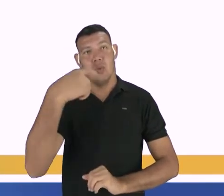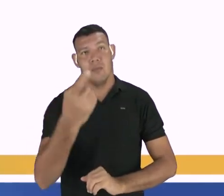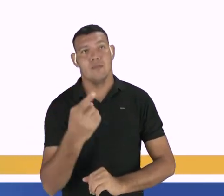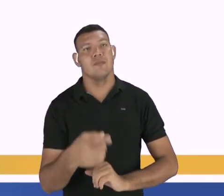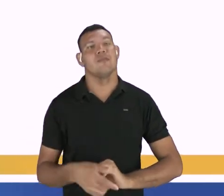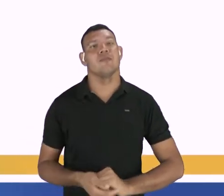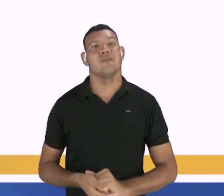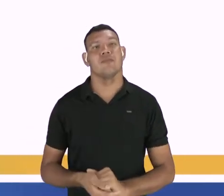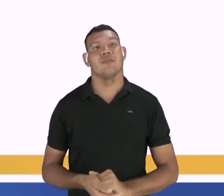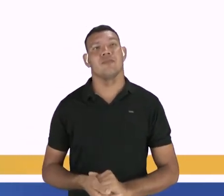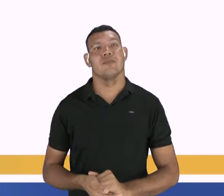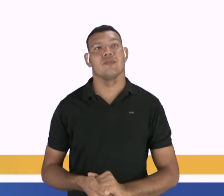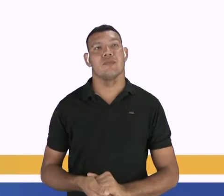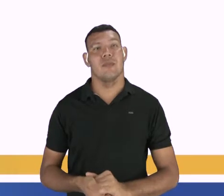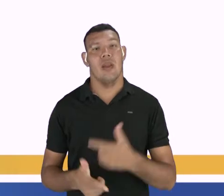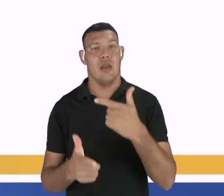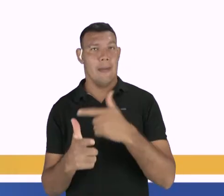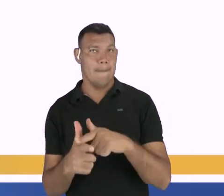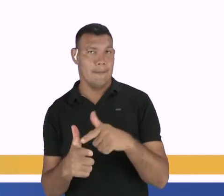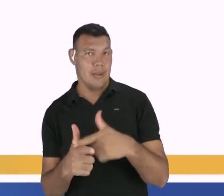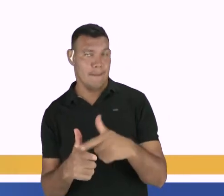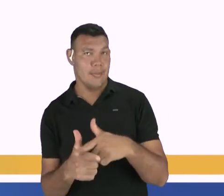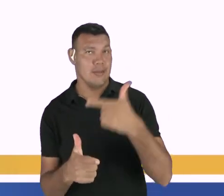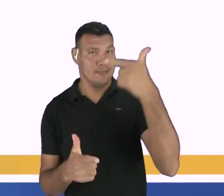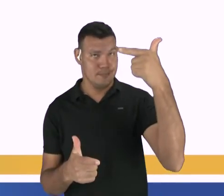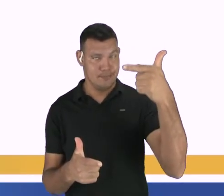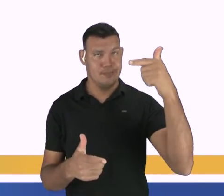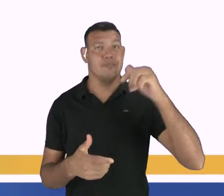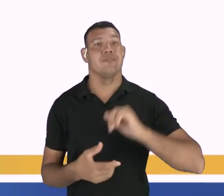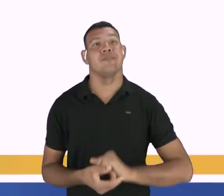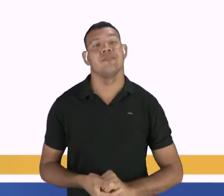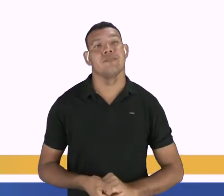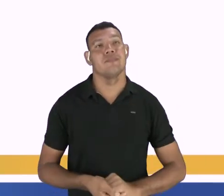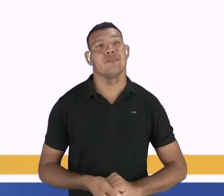situação. Situação problema 2.